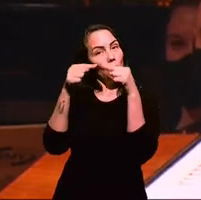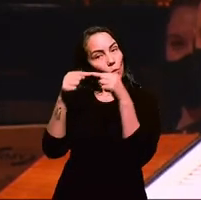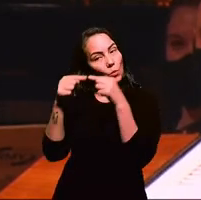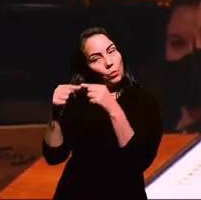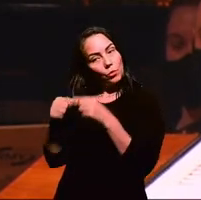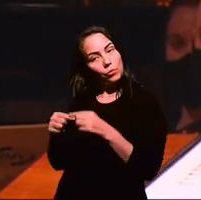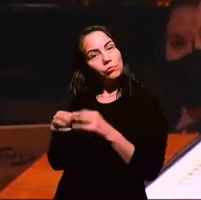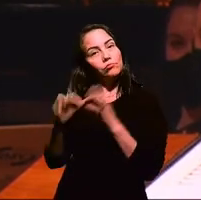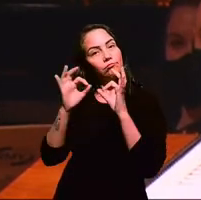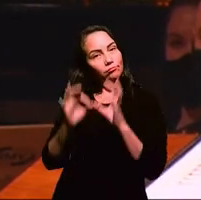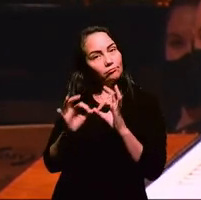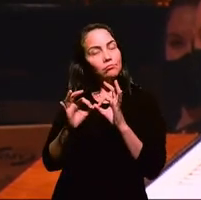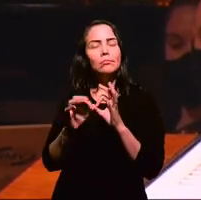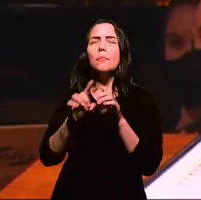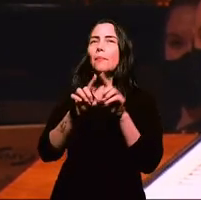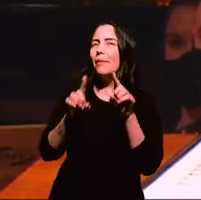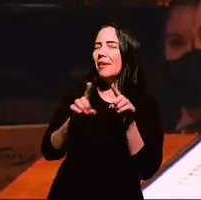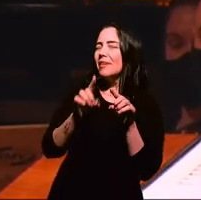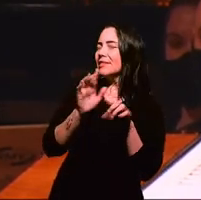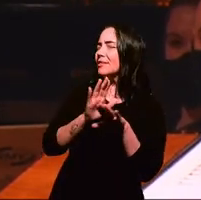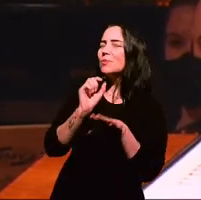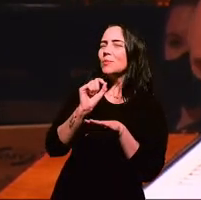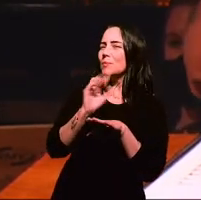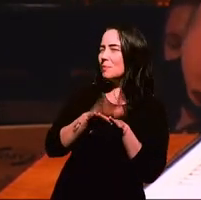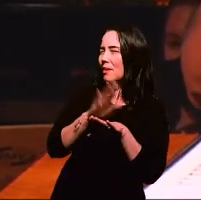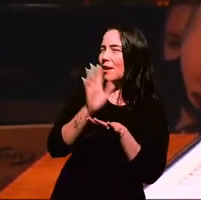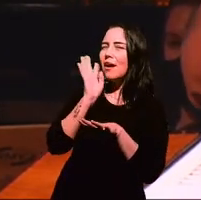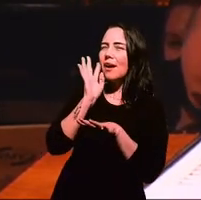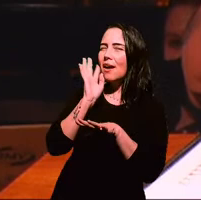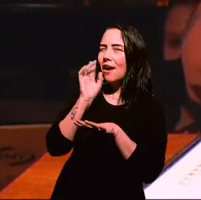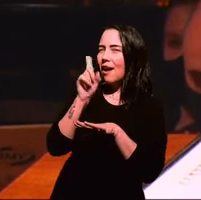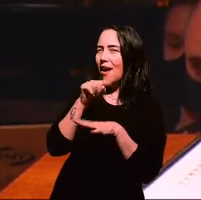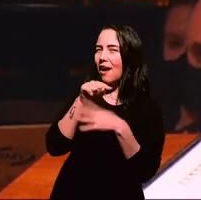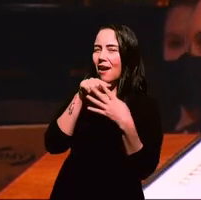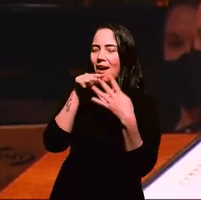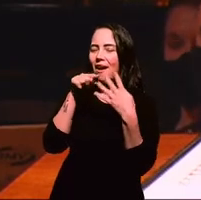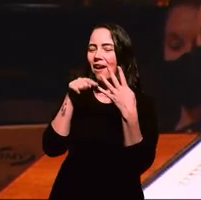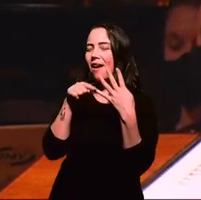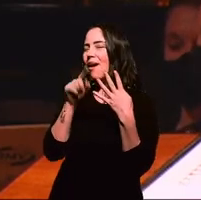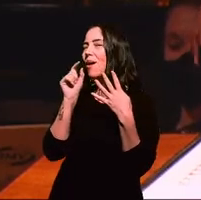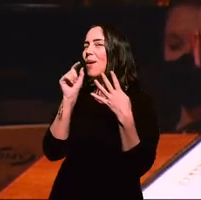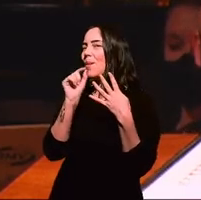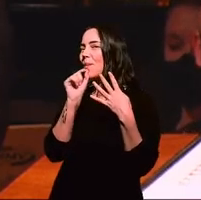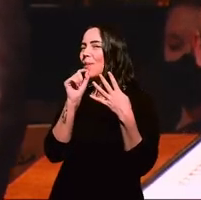compositor. Mas o que é mais legal dessas 4 obras são as pratas da